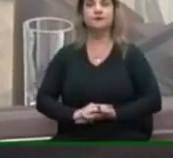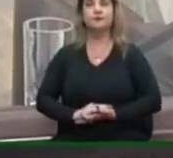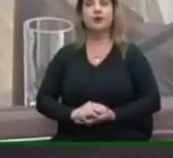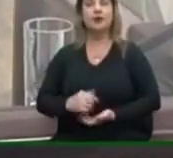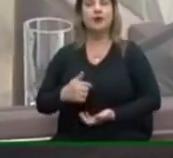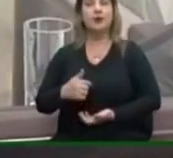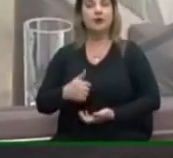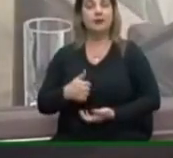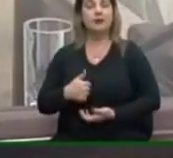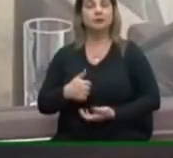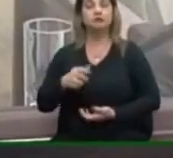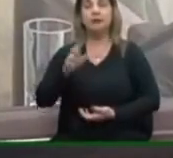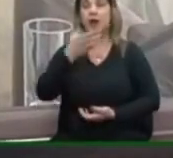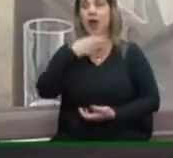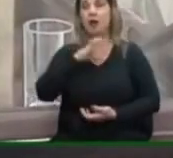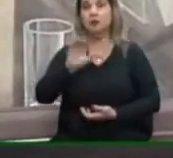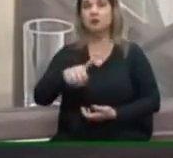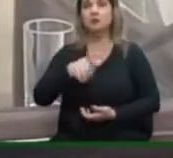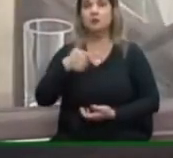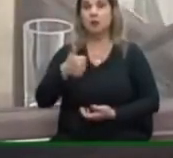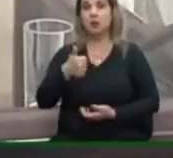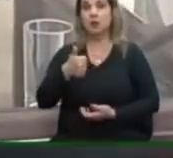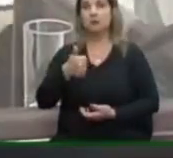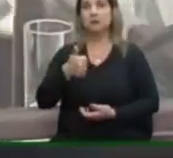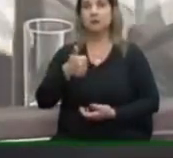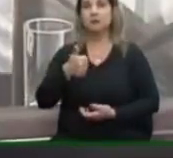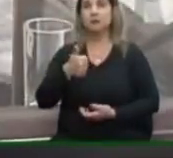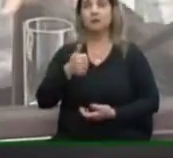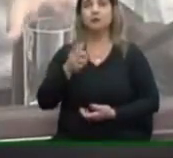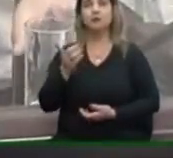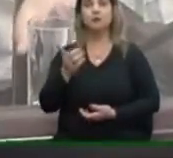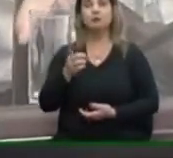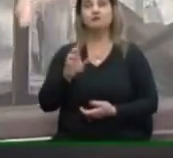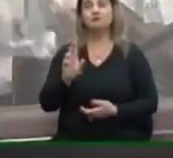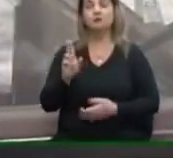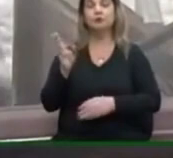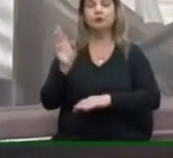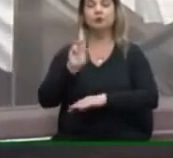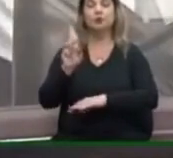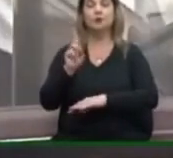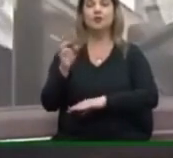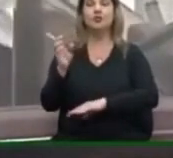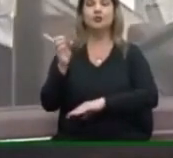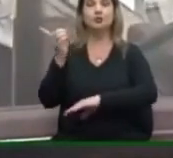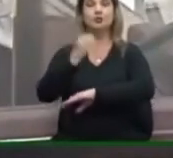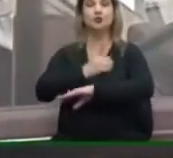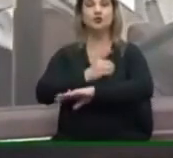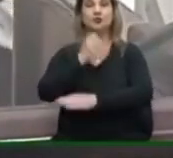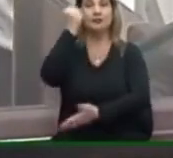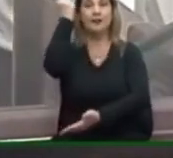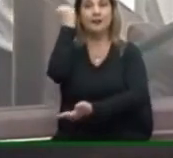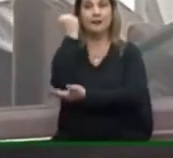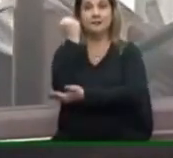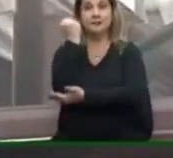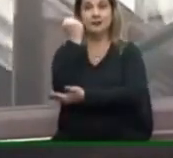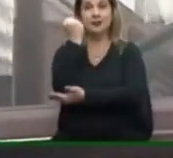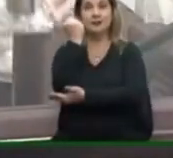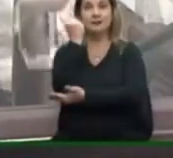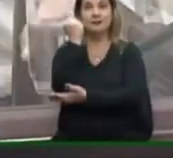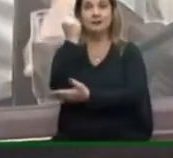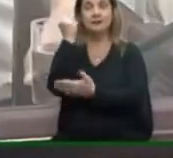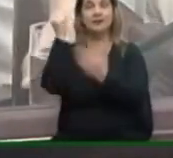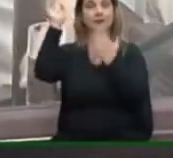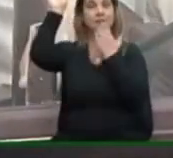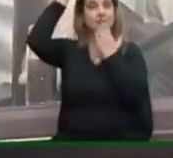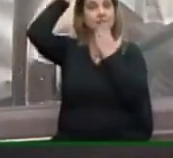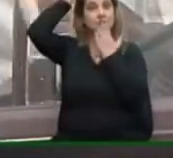denominar como dia da Resistência indígena e nós vivemos num